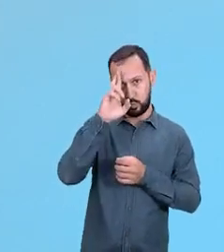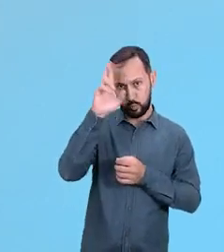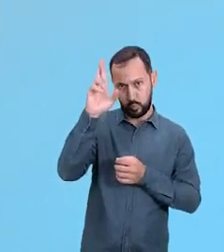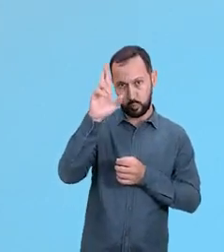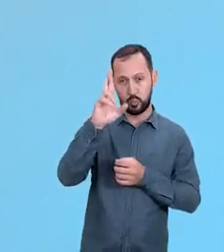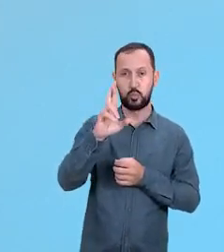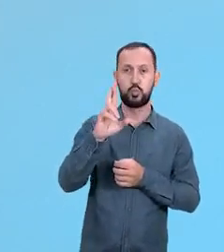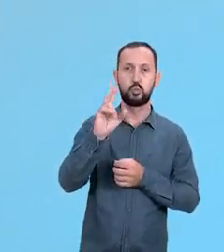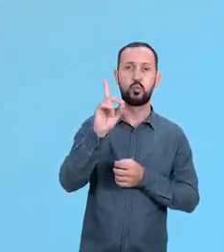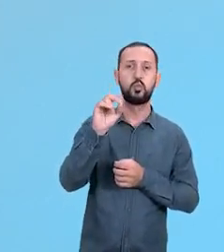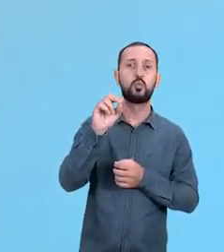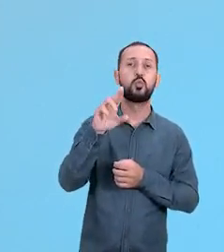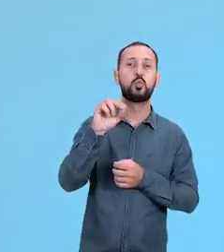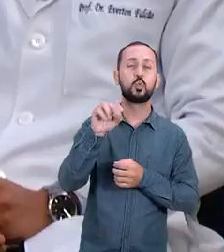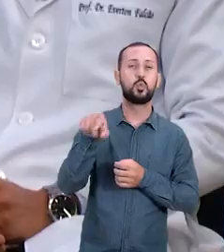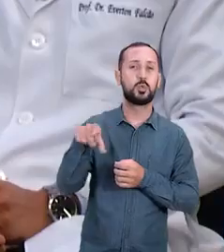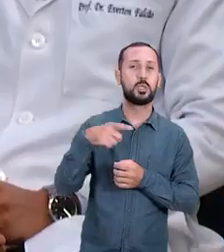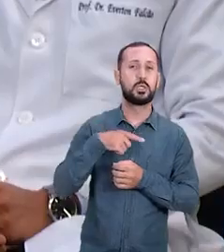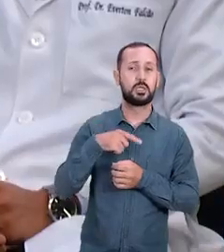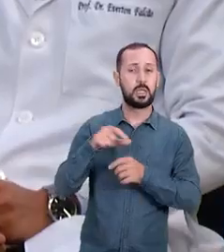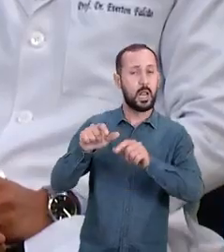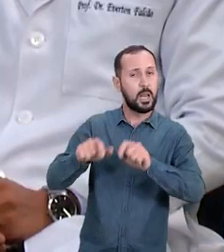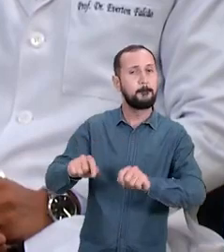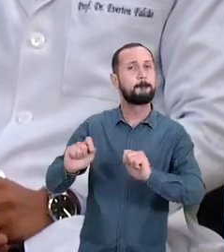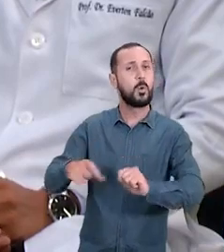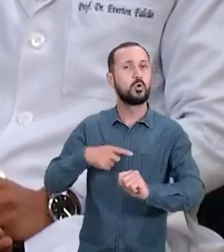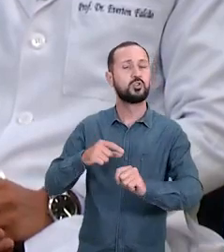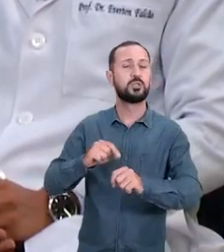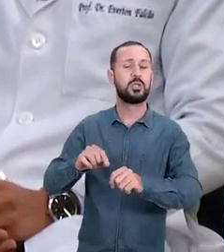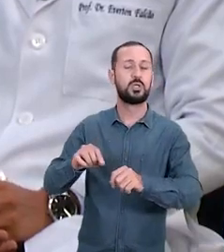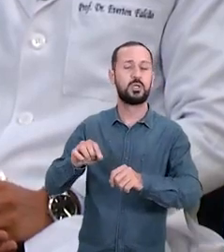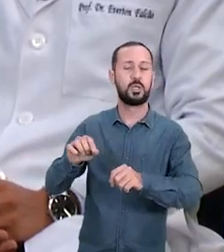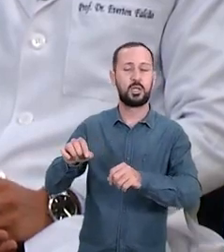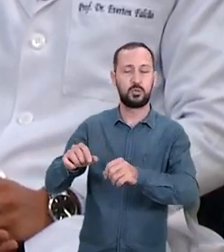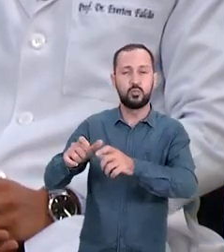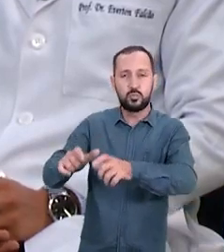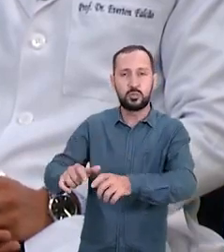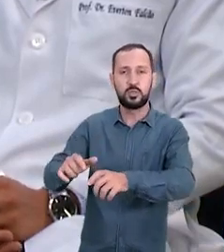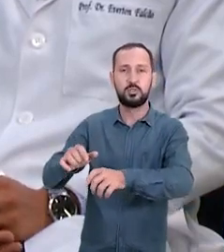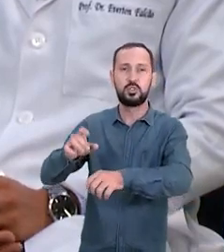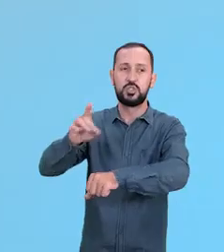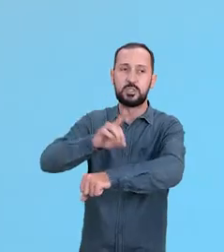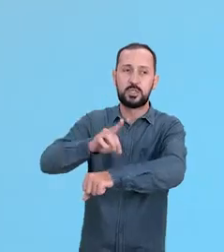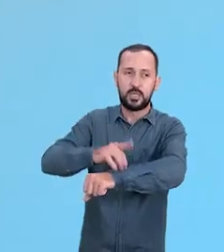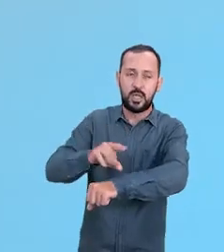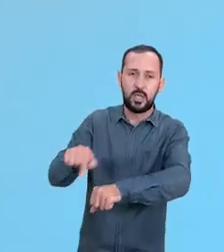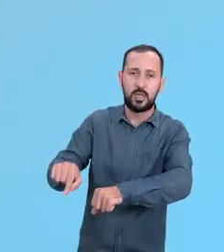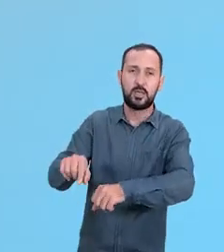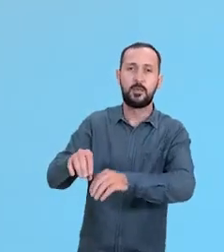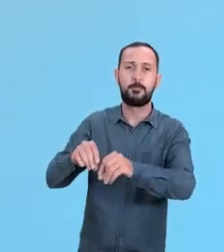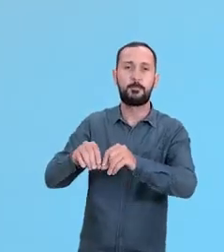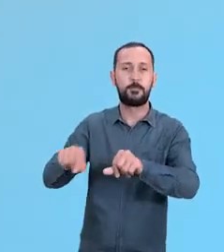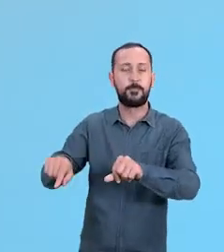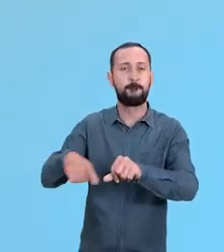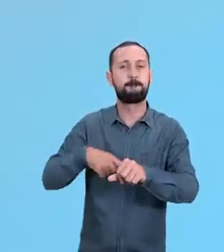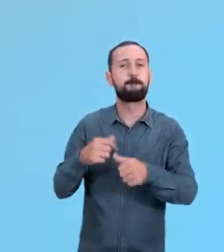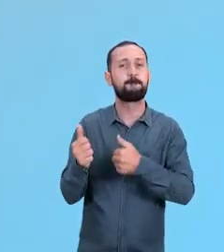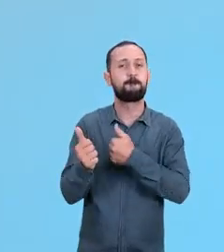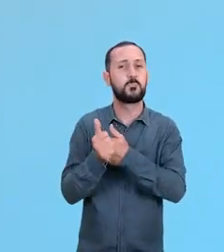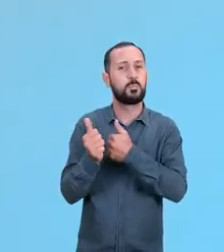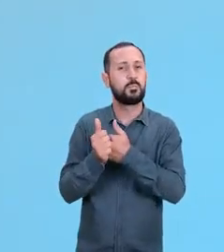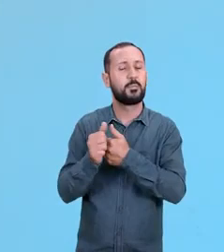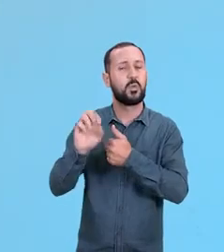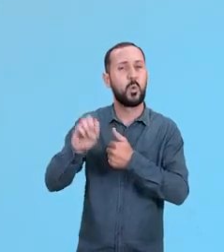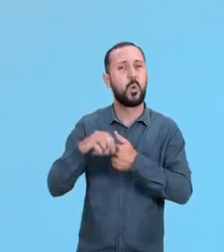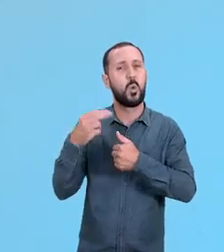proprietário que existe um foco de dengue na região e que o terreno dele está próximo,